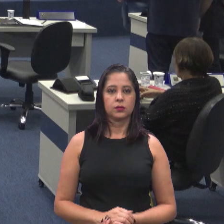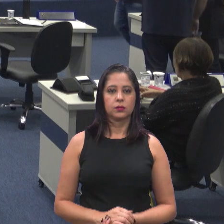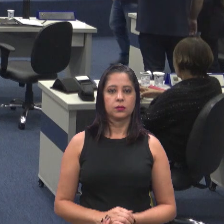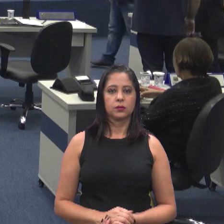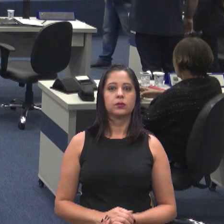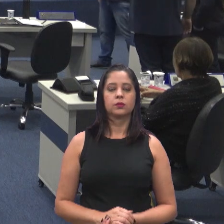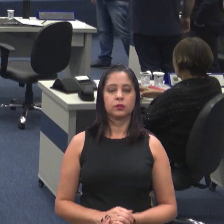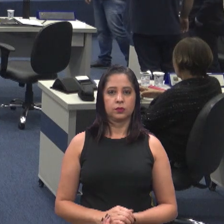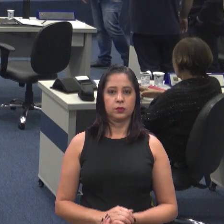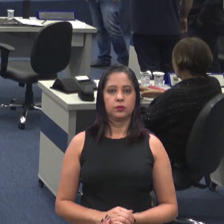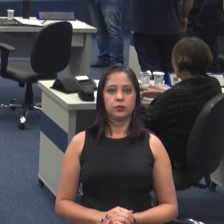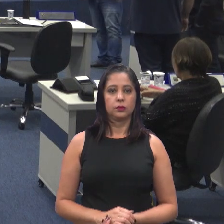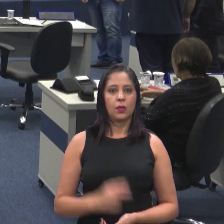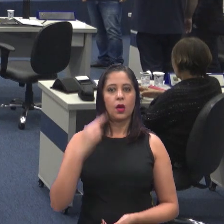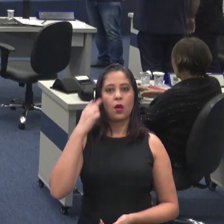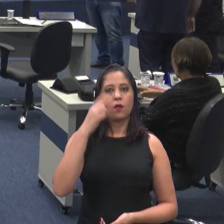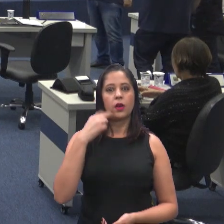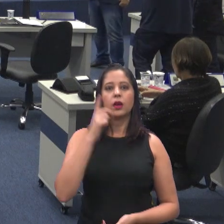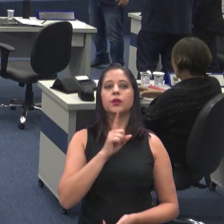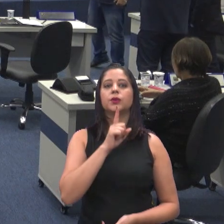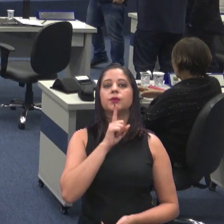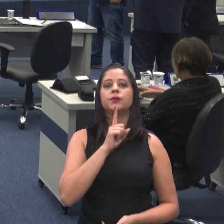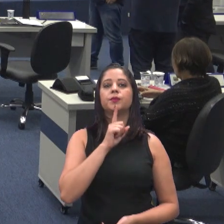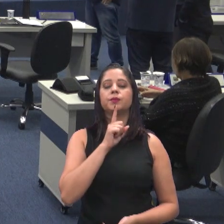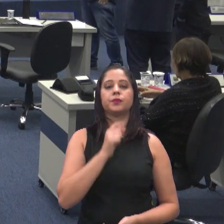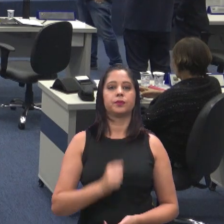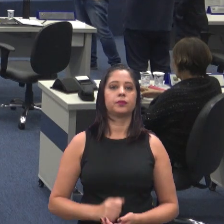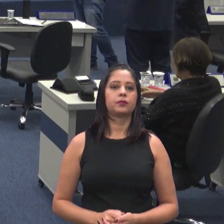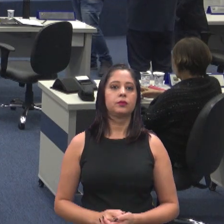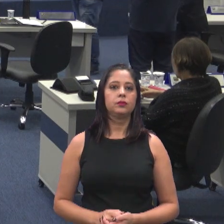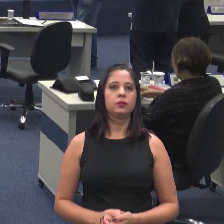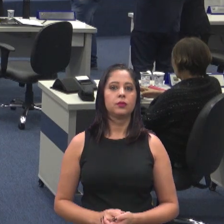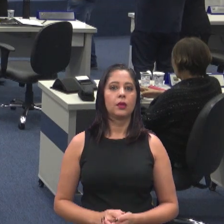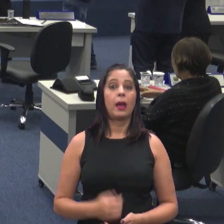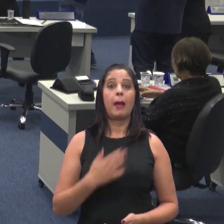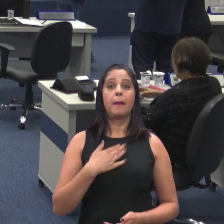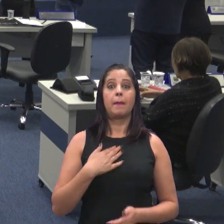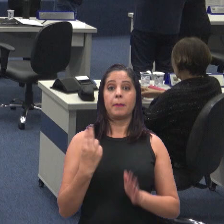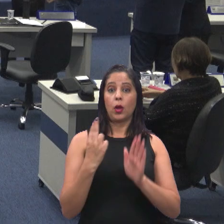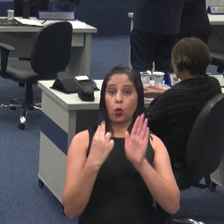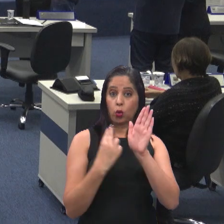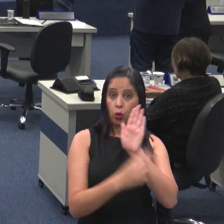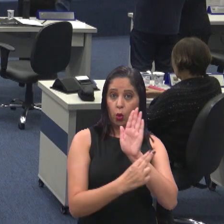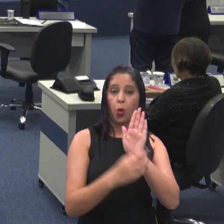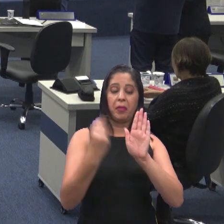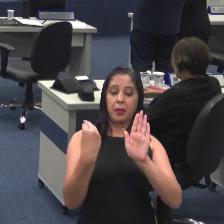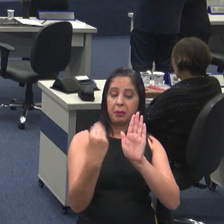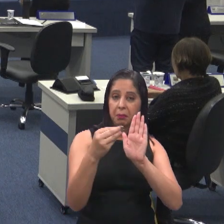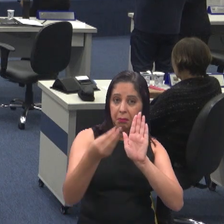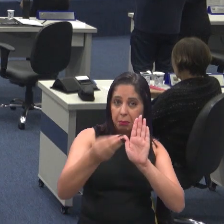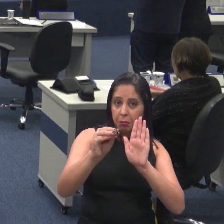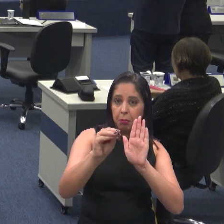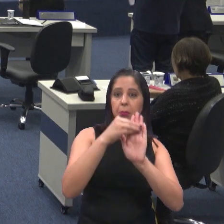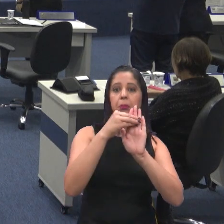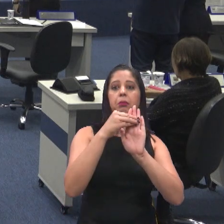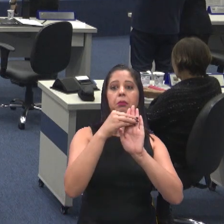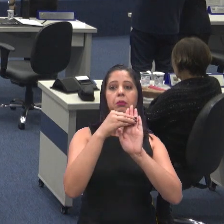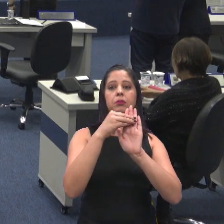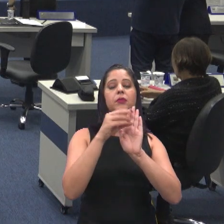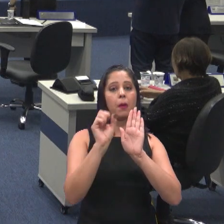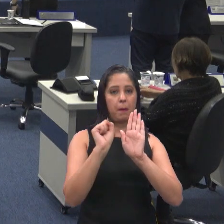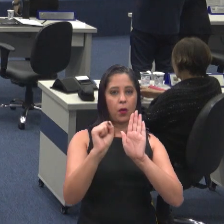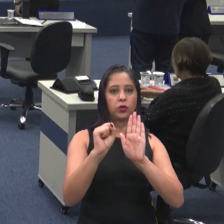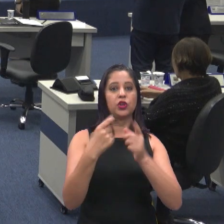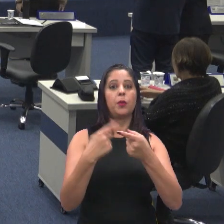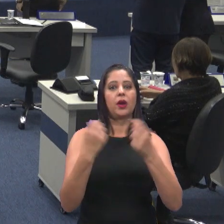Questão de ordem, o vereador Sérgio Camargo. Então, eu quero colocar meu nome à disposição na formação aí da Frente Parlamentar de Defesa da Vida e